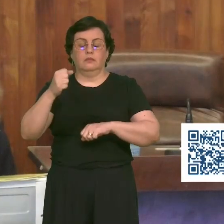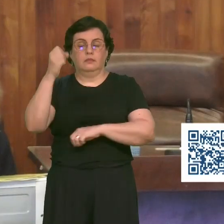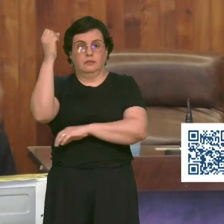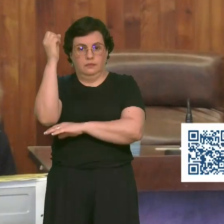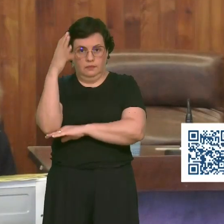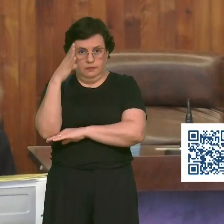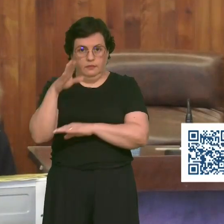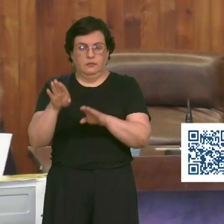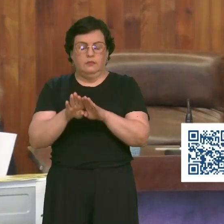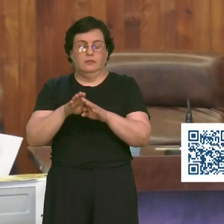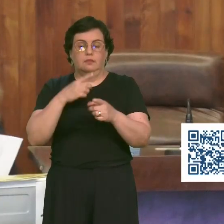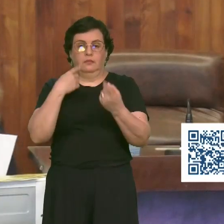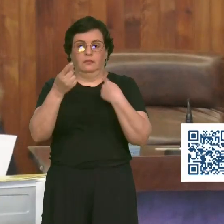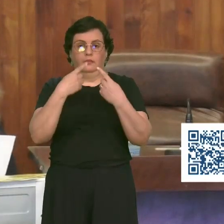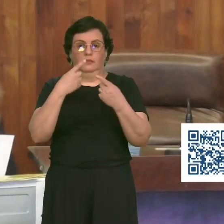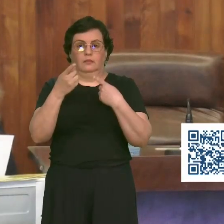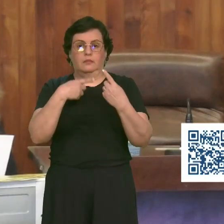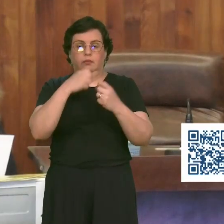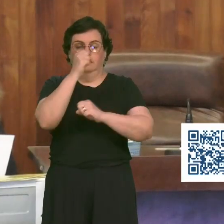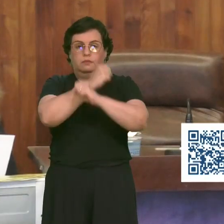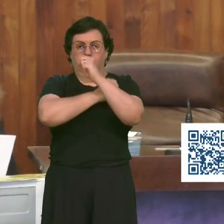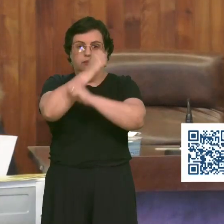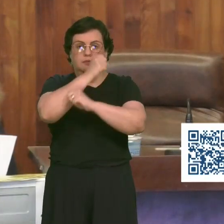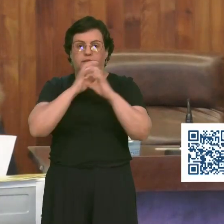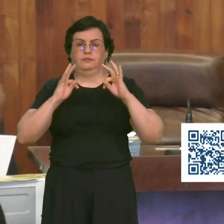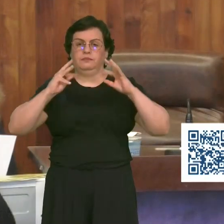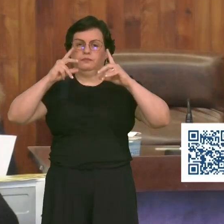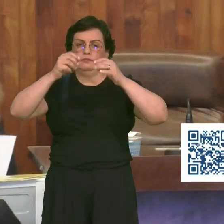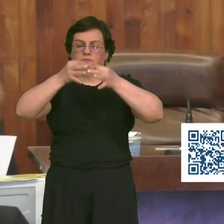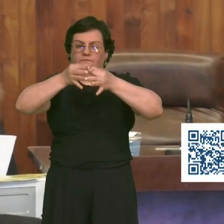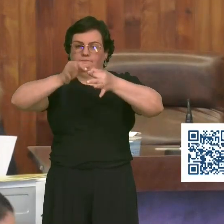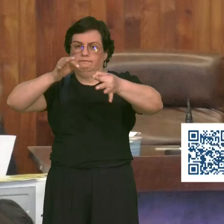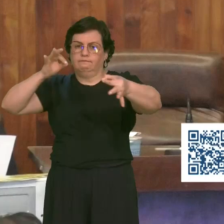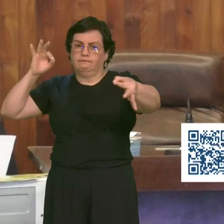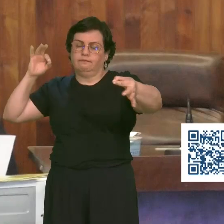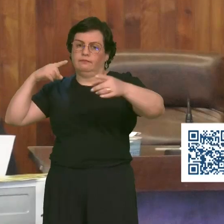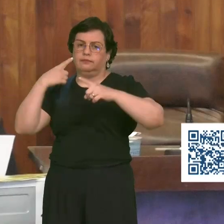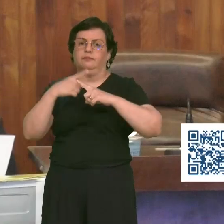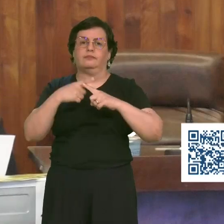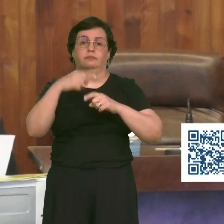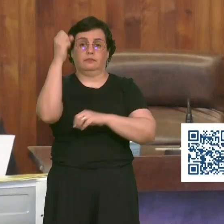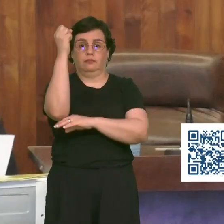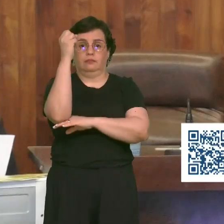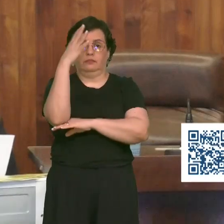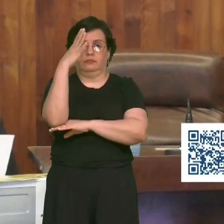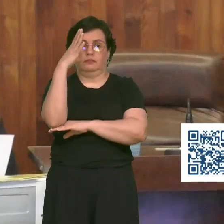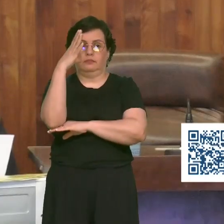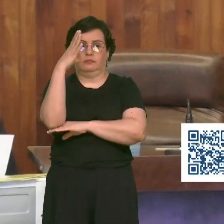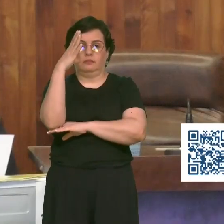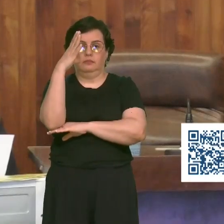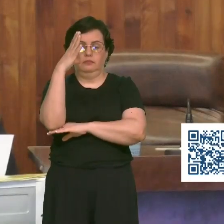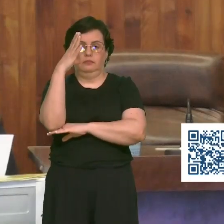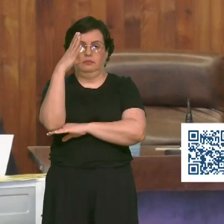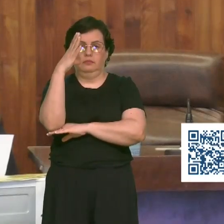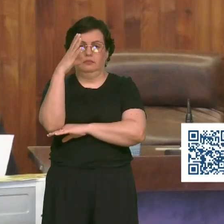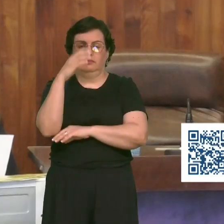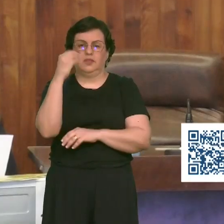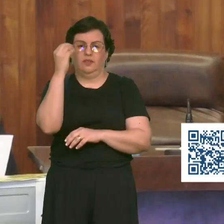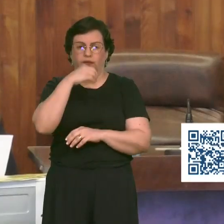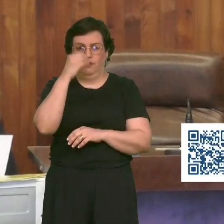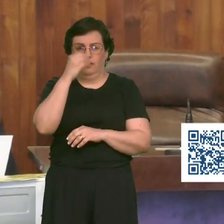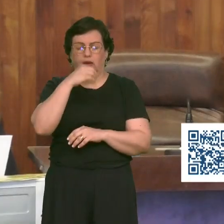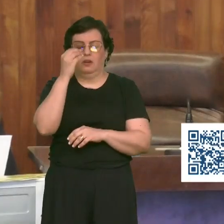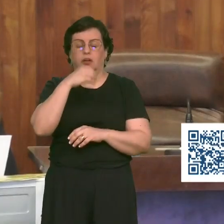da Avenida das Indústrias em toda sua extensão tendo em vista que a iluminação tem sido ineficiente e